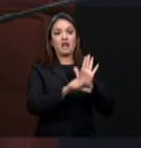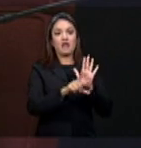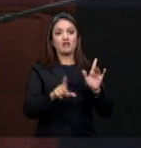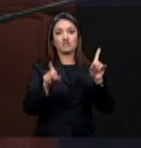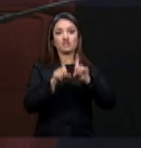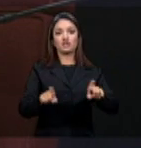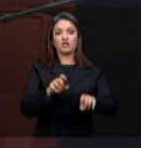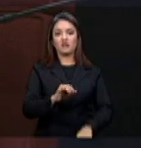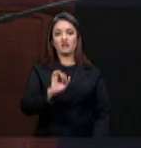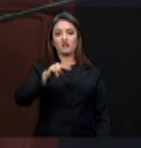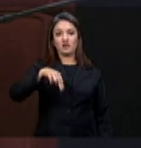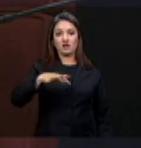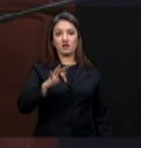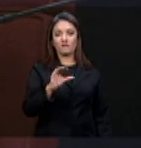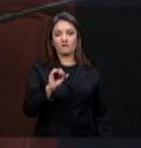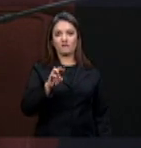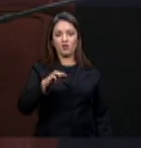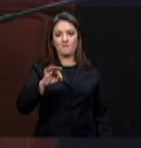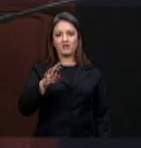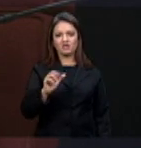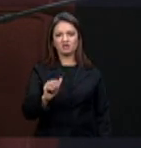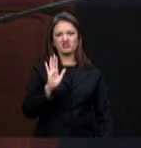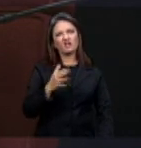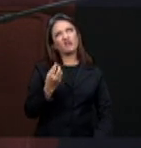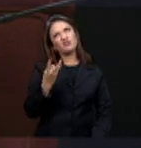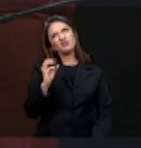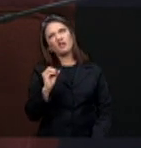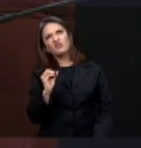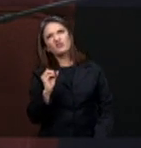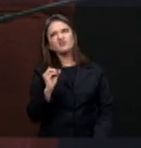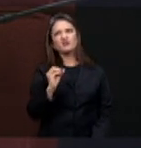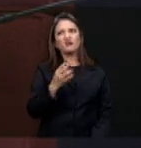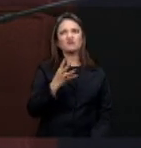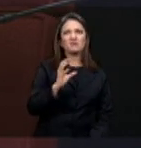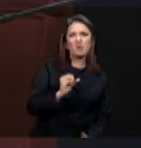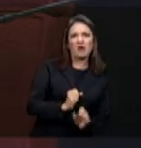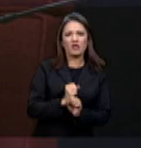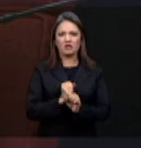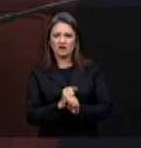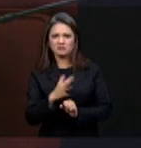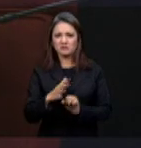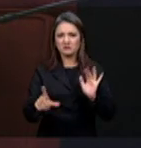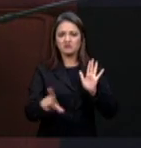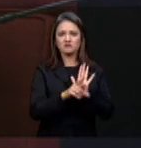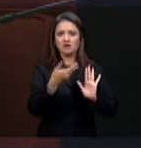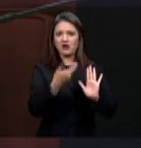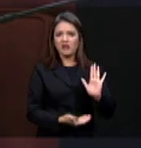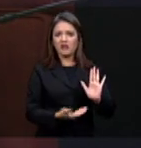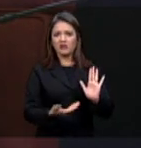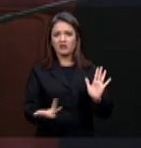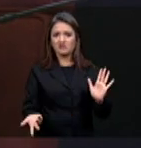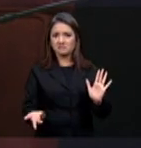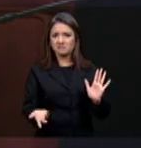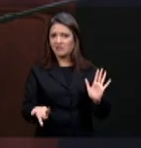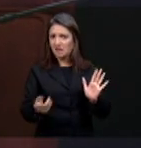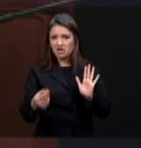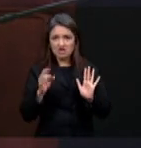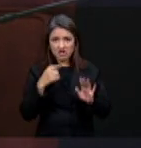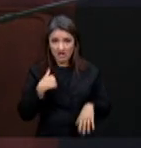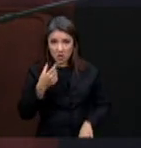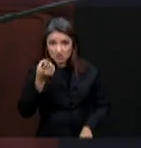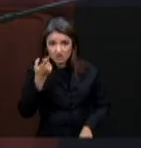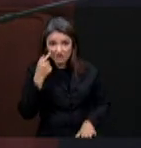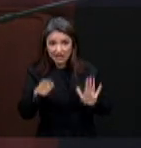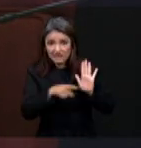que existe há 40 anos 30 anos eu só conheço malefícios essa letras do país se tiver algum benefício e me